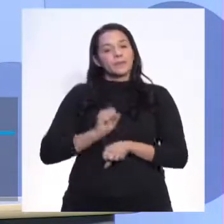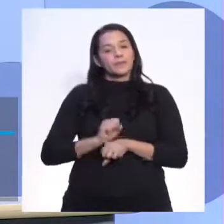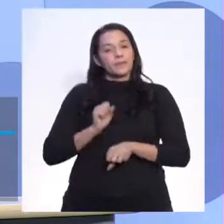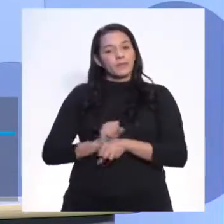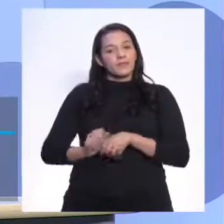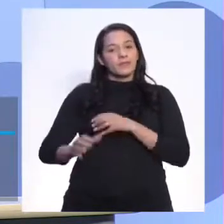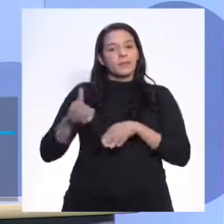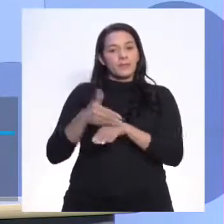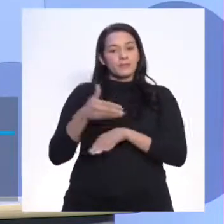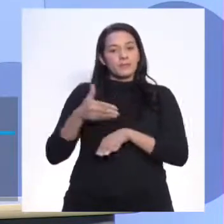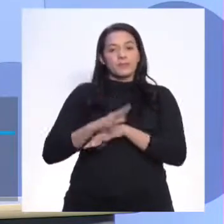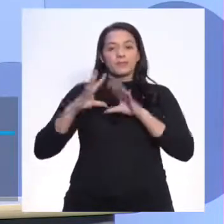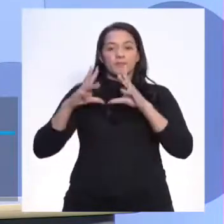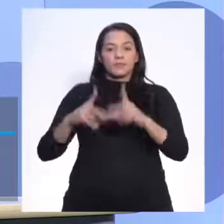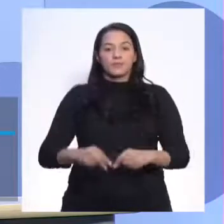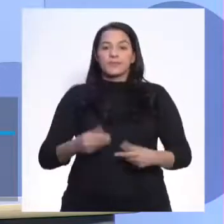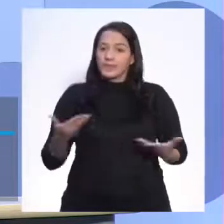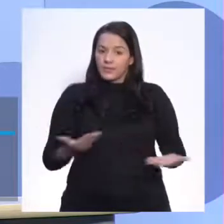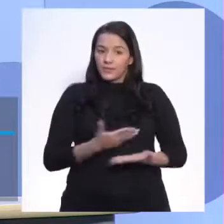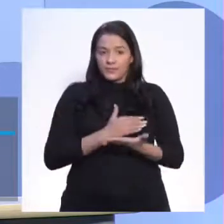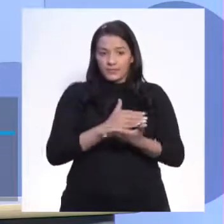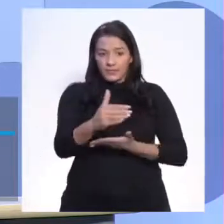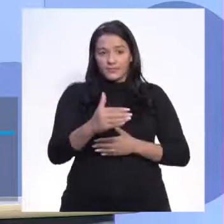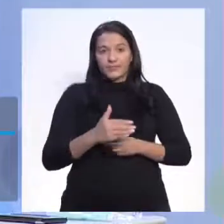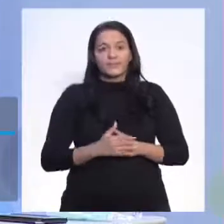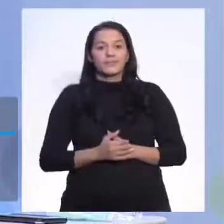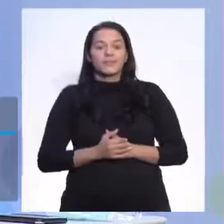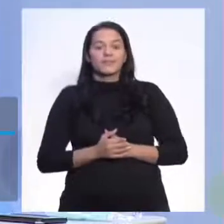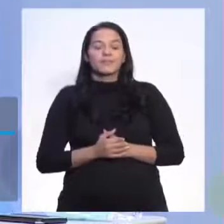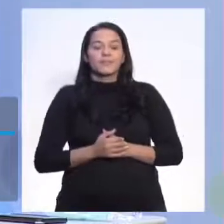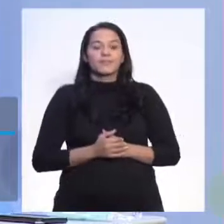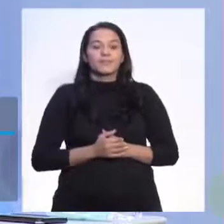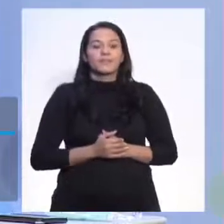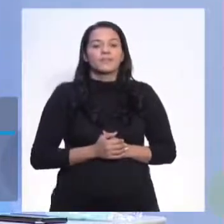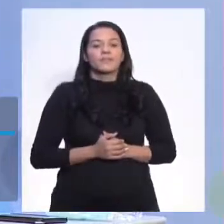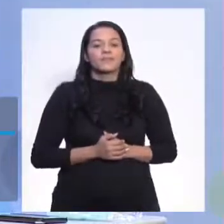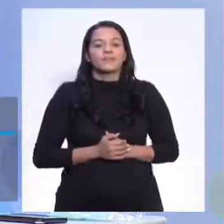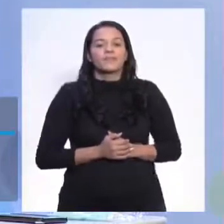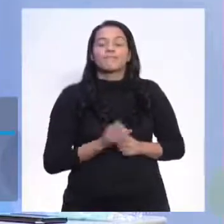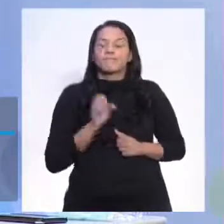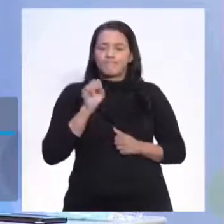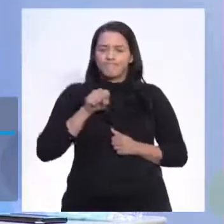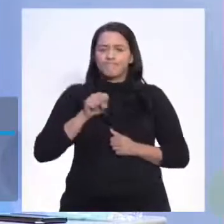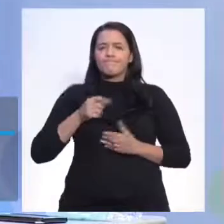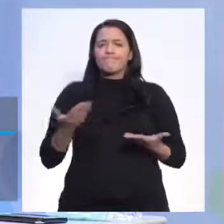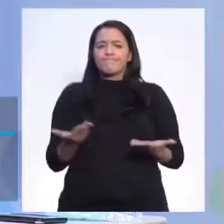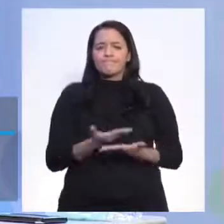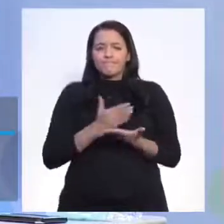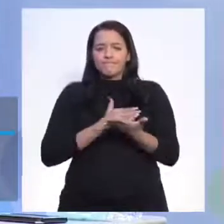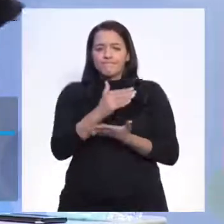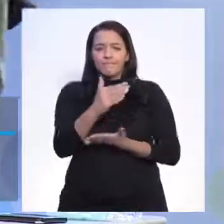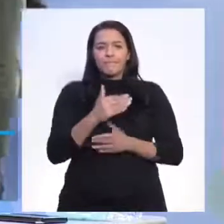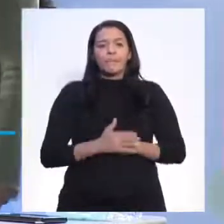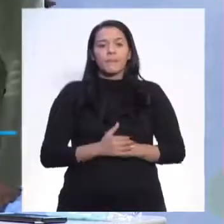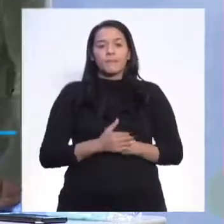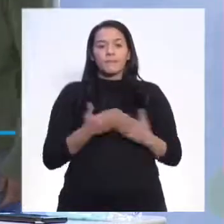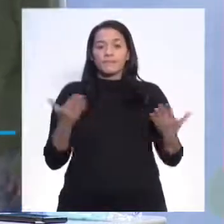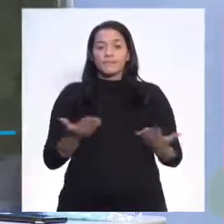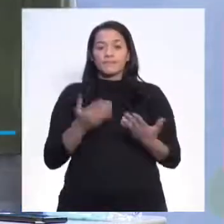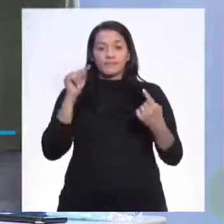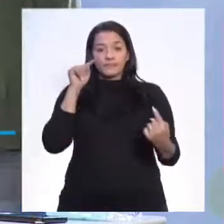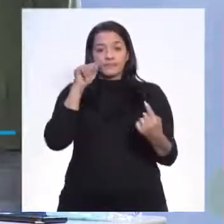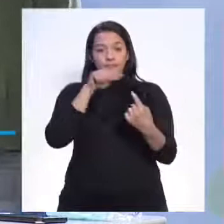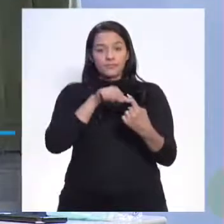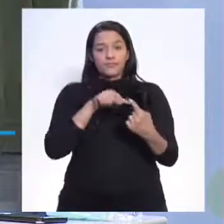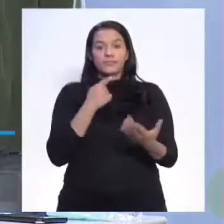de todos. E aí, professora Inês, vamos começar? Vamos sim, muito bem. Então, vamos primeiro aos objetivos